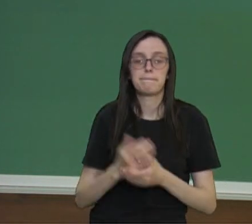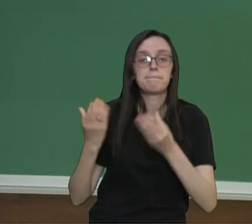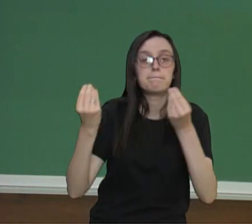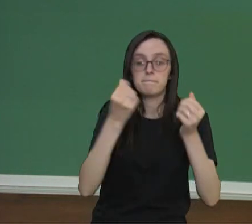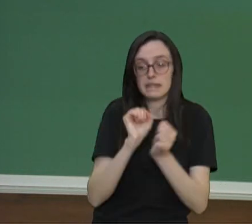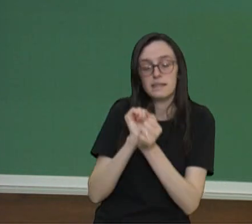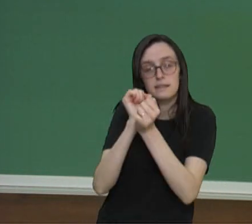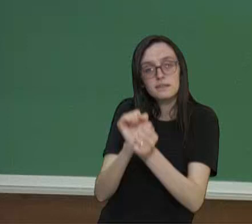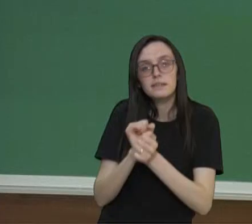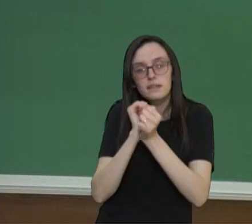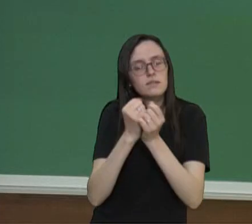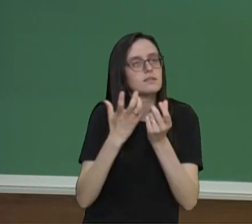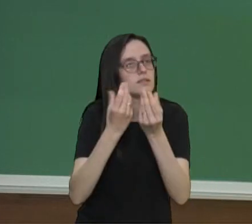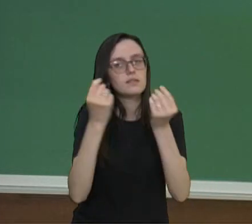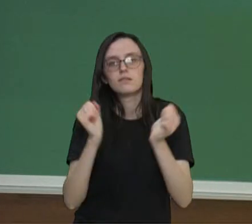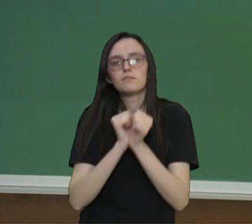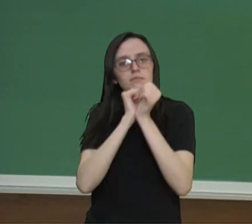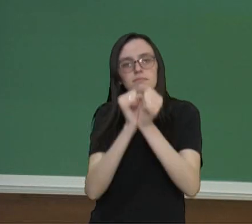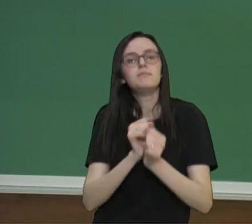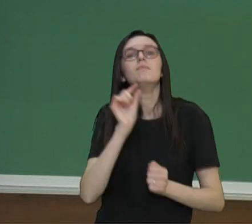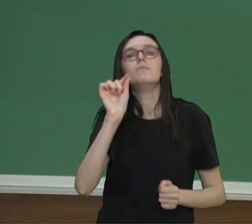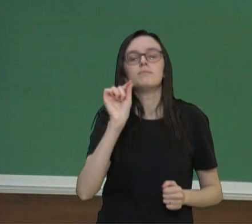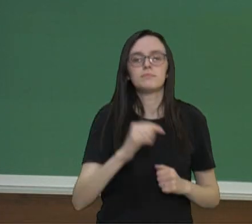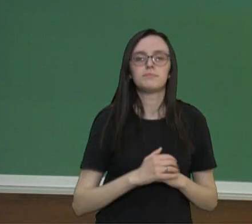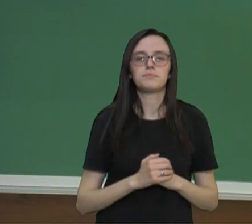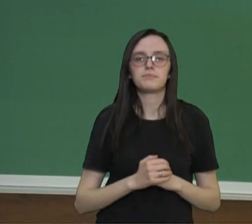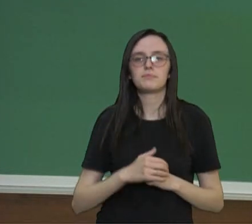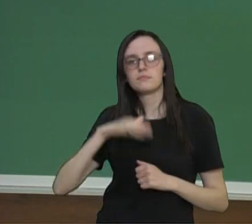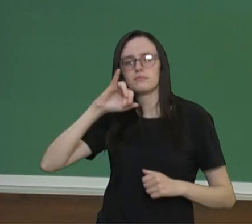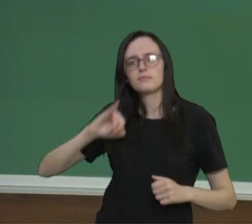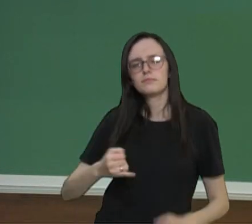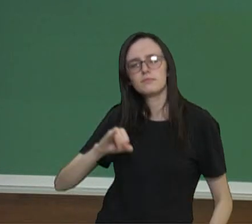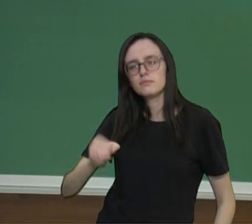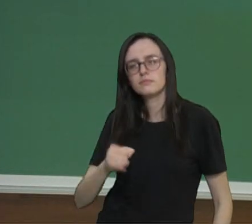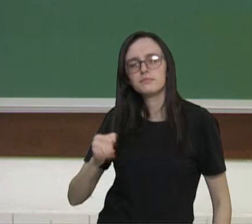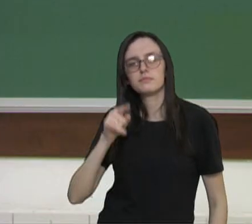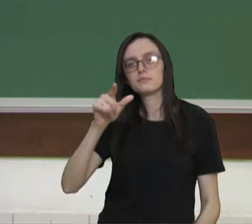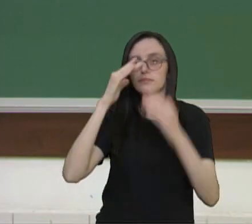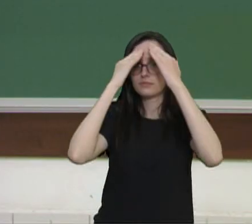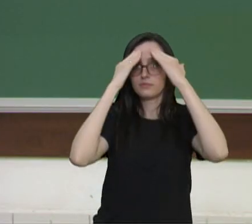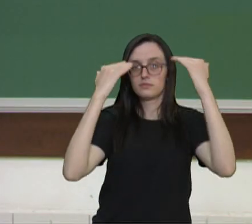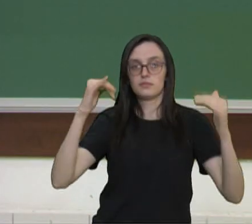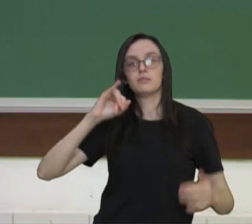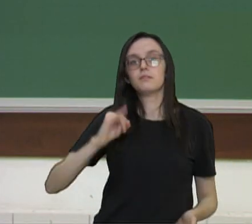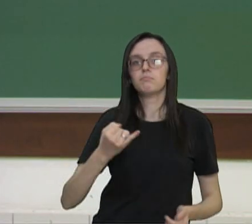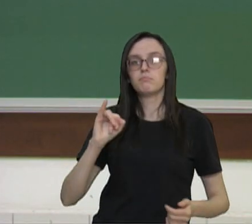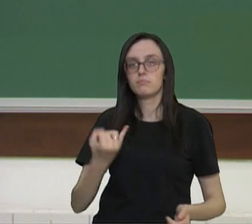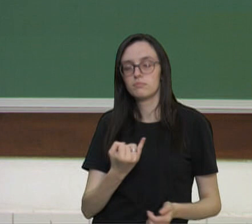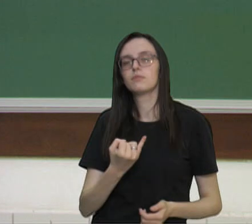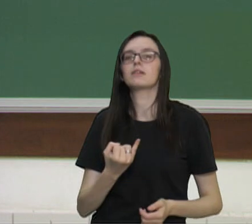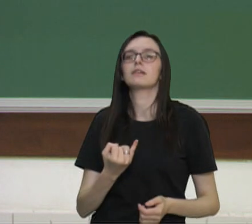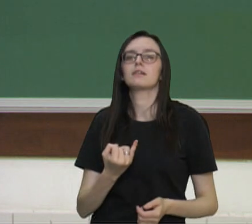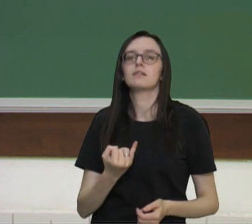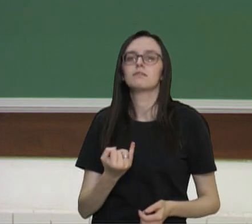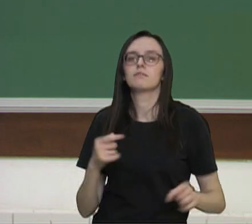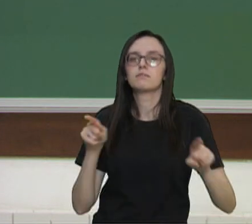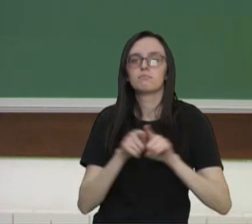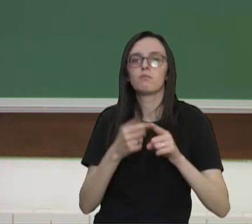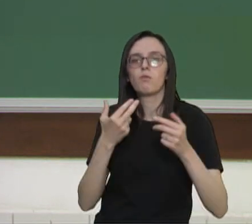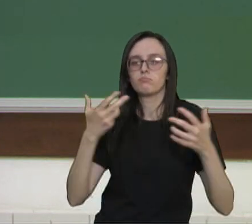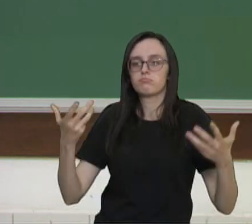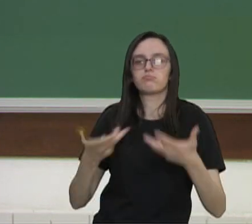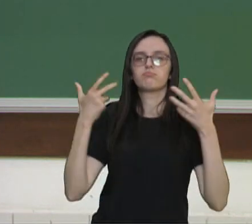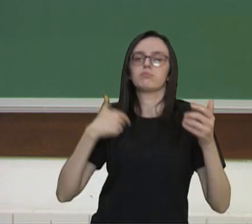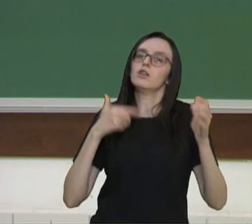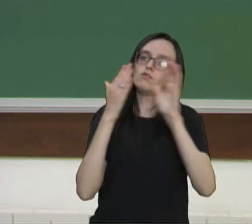escravos, então, muitos escravizados vão se aproveitar dessa fama do Quilombo dos Palmares e serem